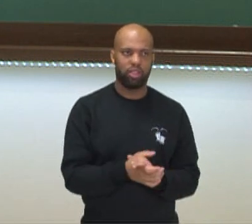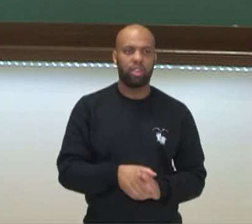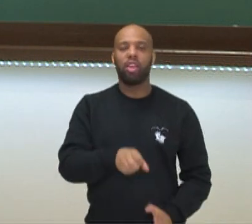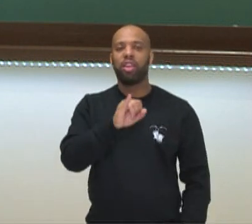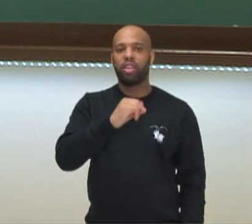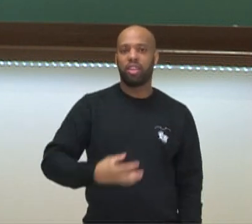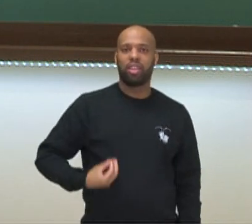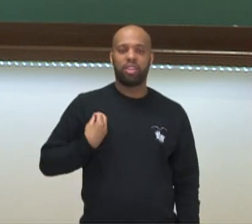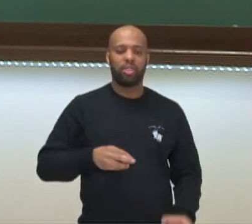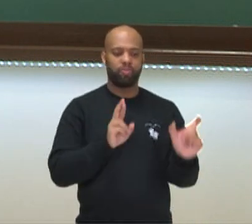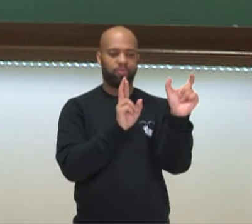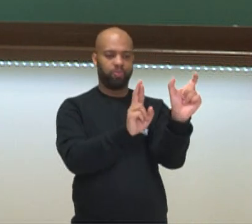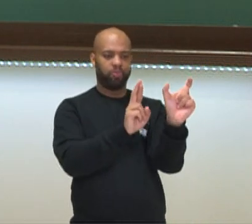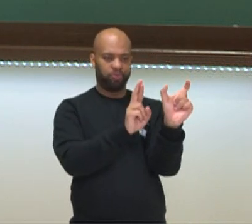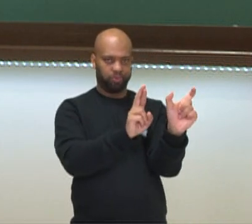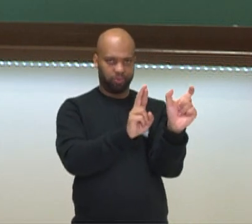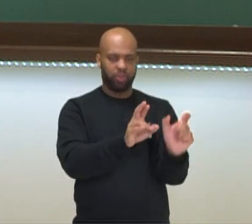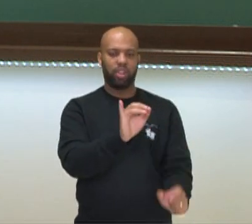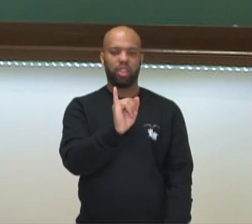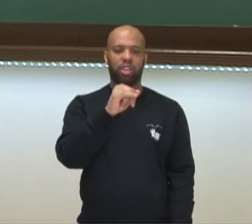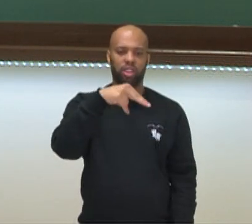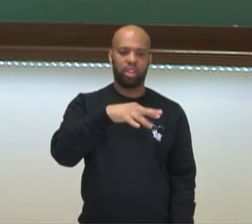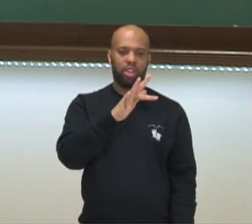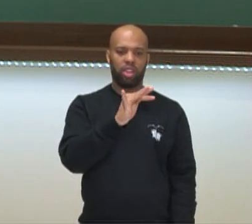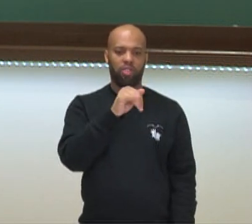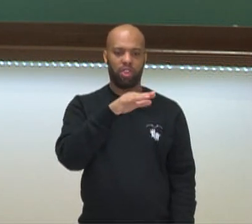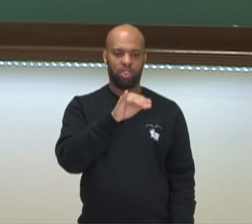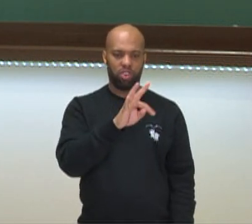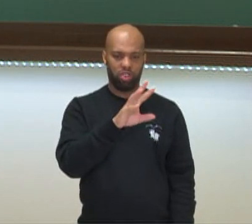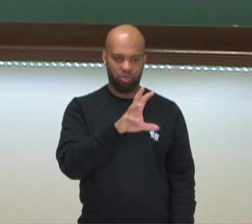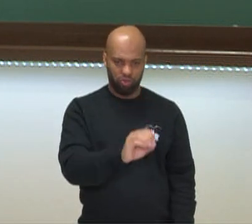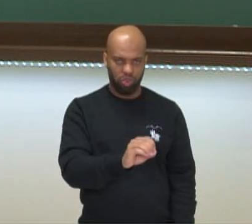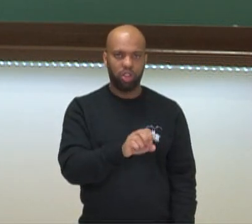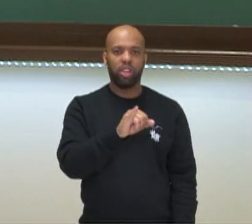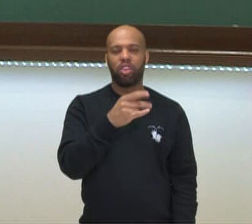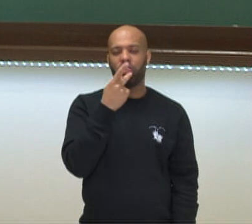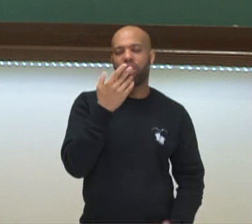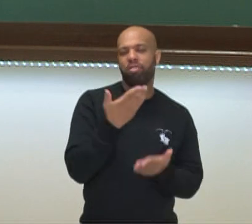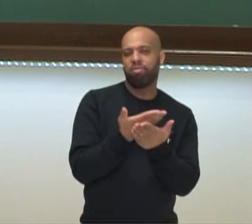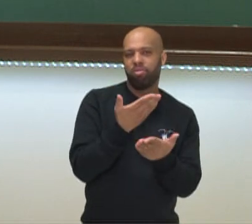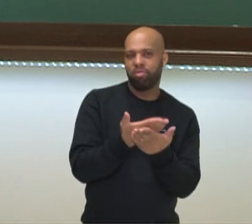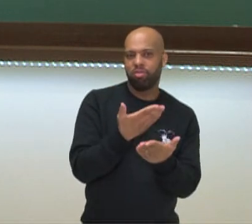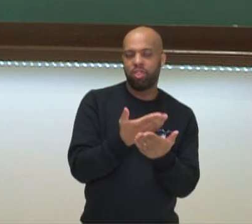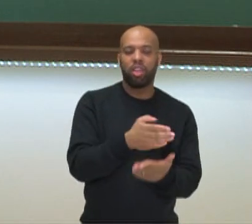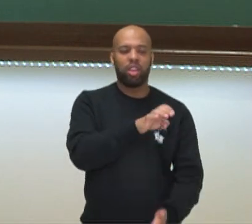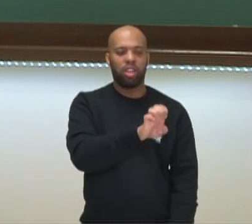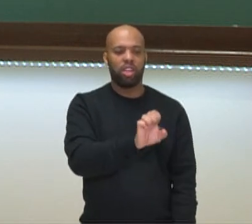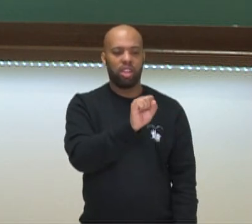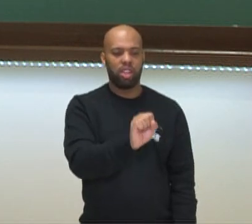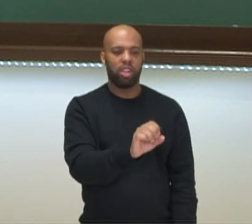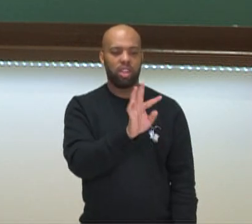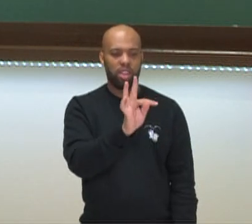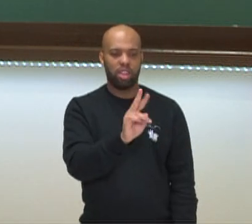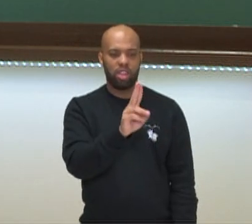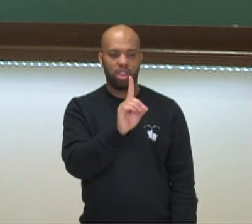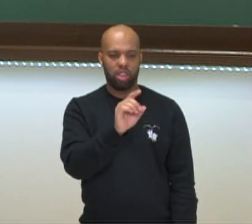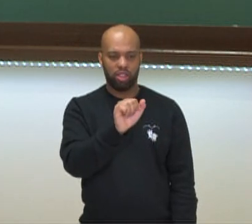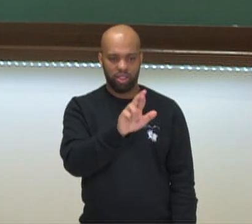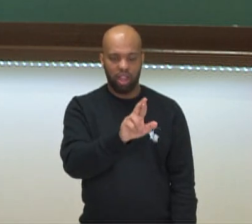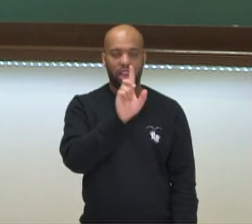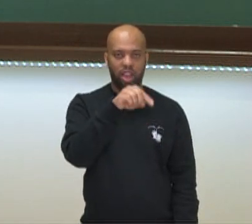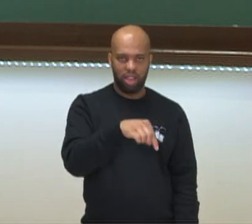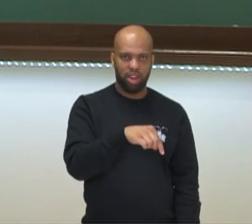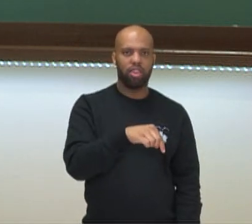quando estão no infinitivo. Então, quando eu digo estudar, é verbo no infinitivo. Brincar, verbo